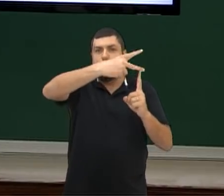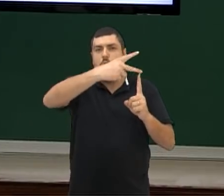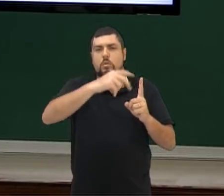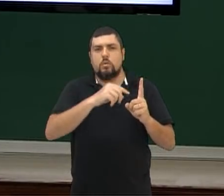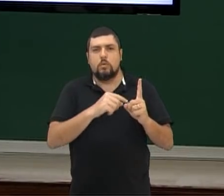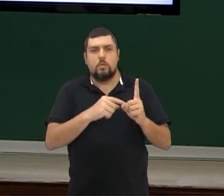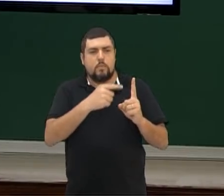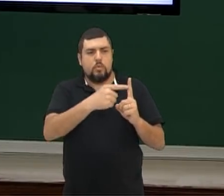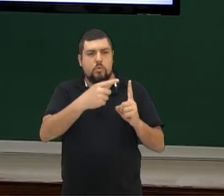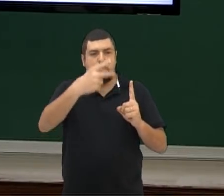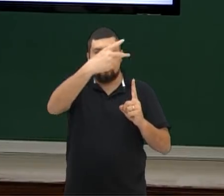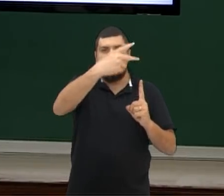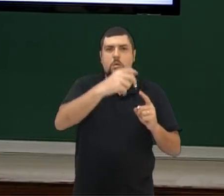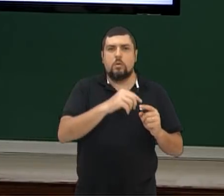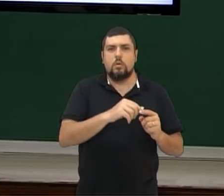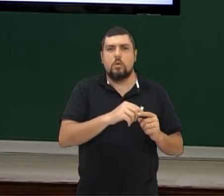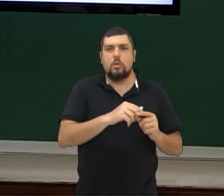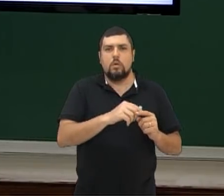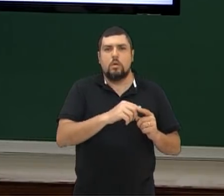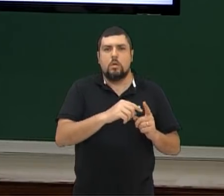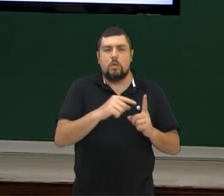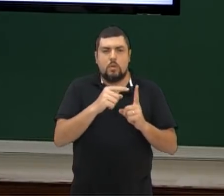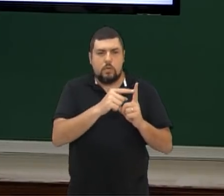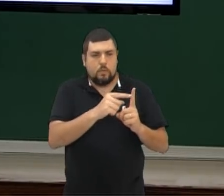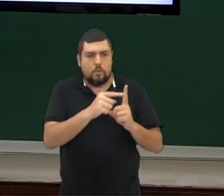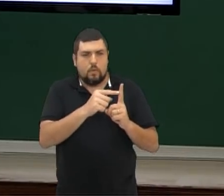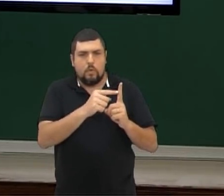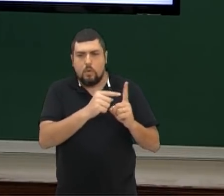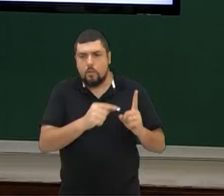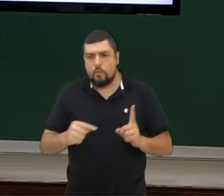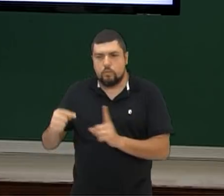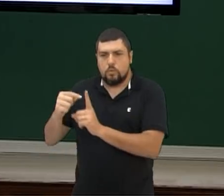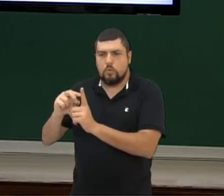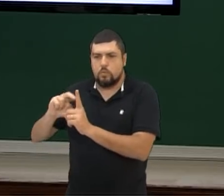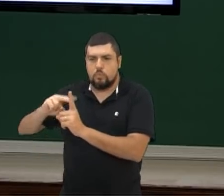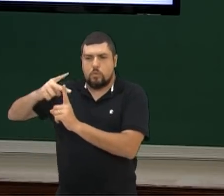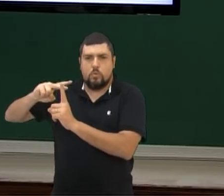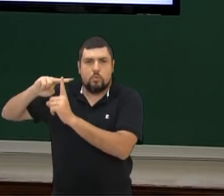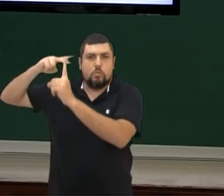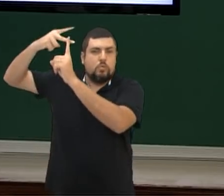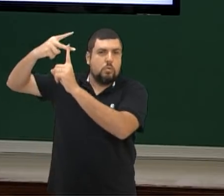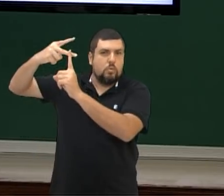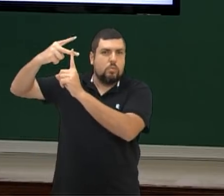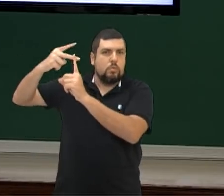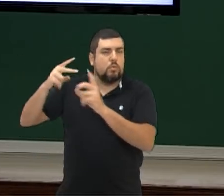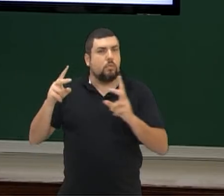um lado, tem que aumentar dois do outro, sendo proporcional.